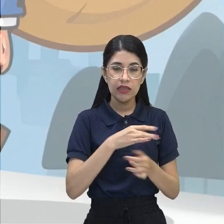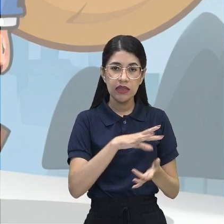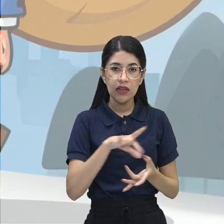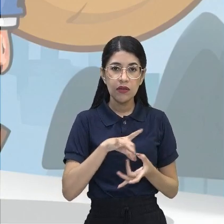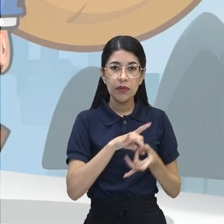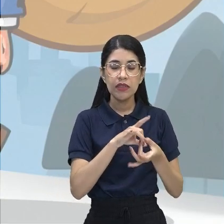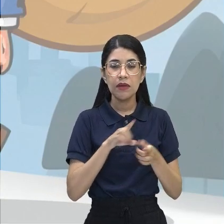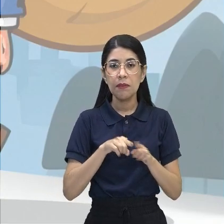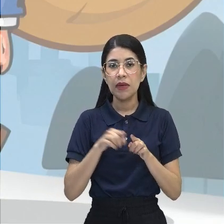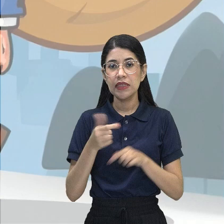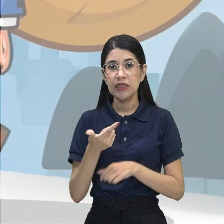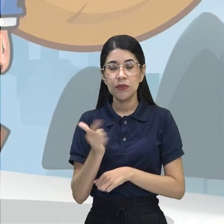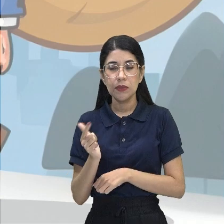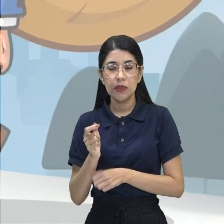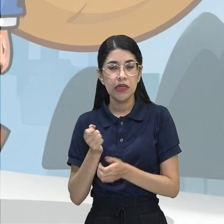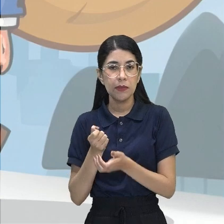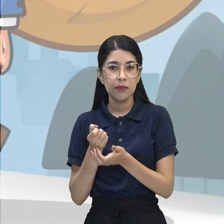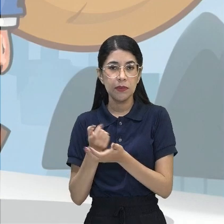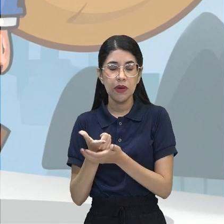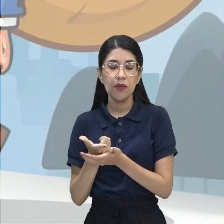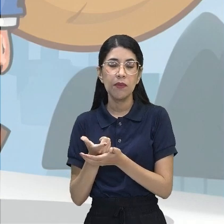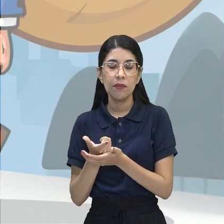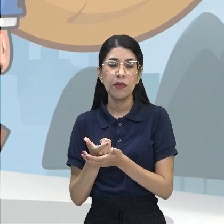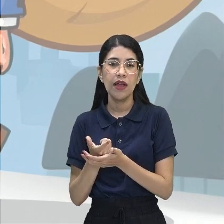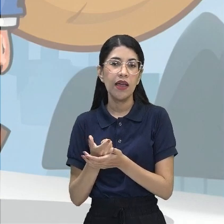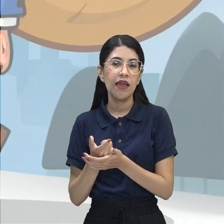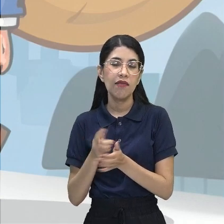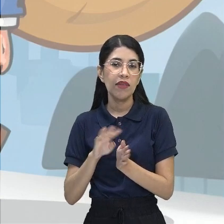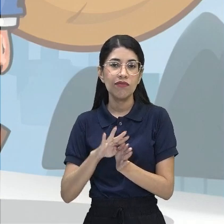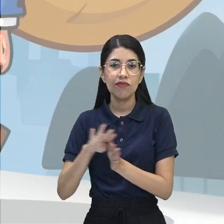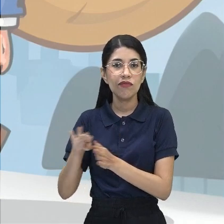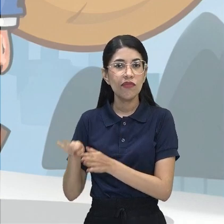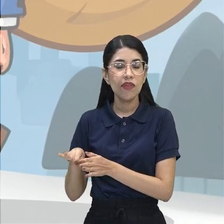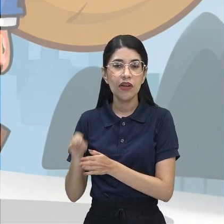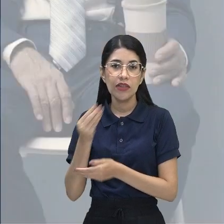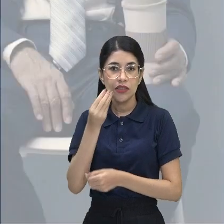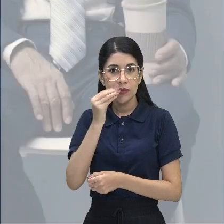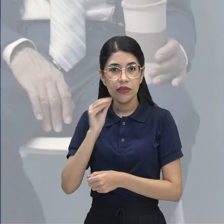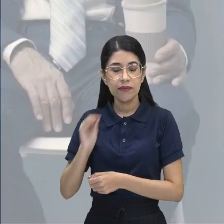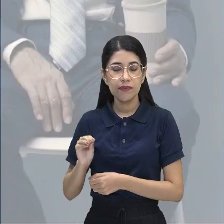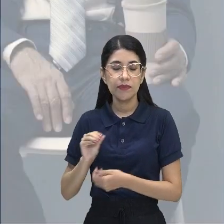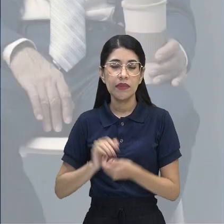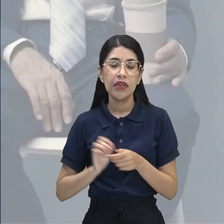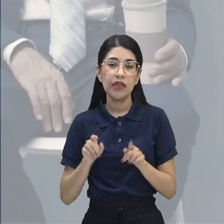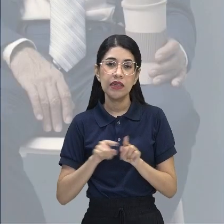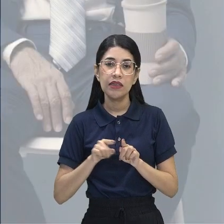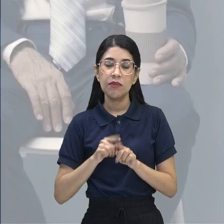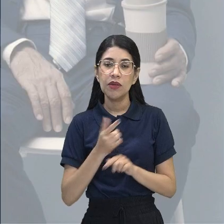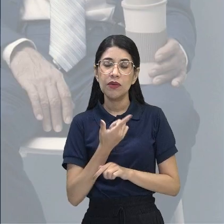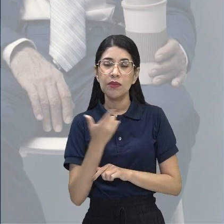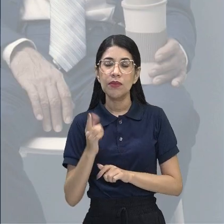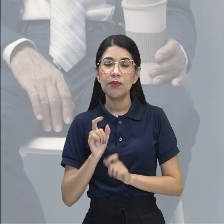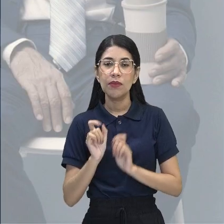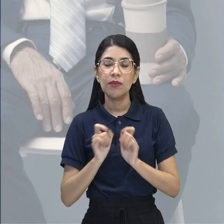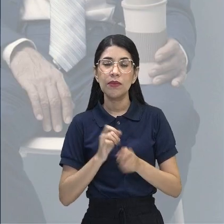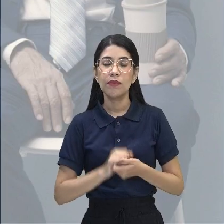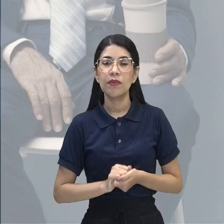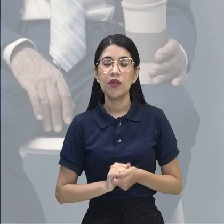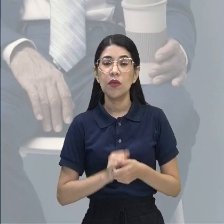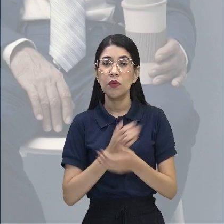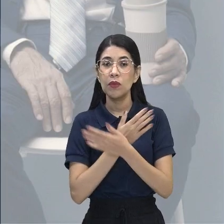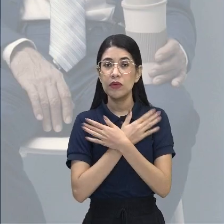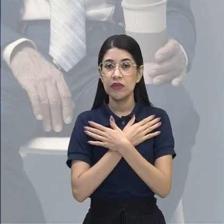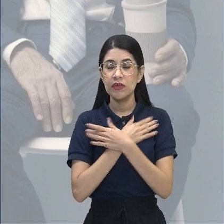vive marginalizado desse processo todo. Outro ponto importante é a questão do desemprego,